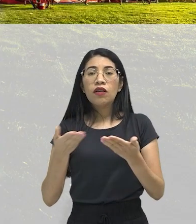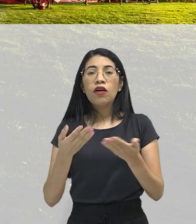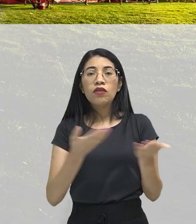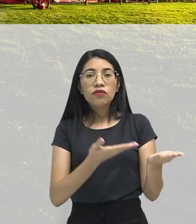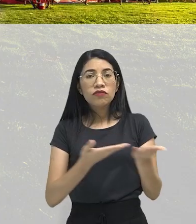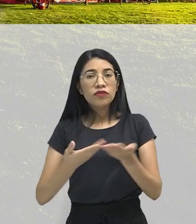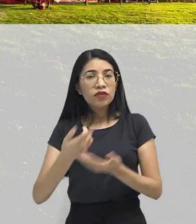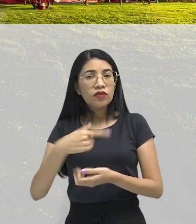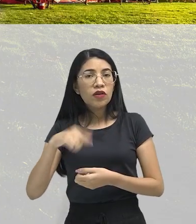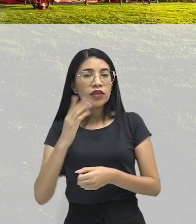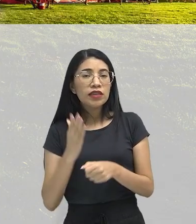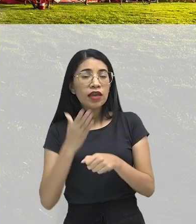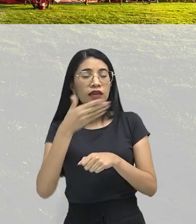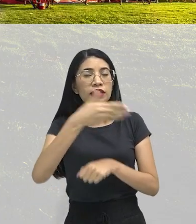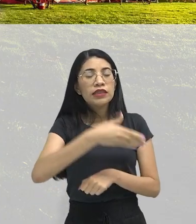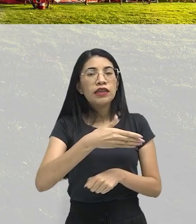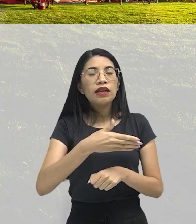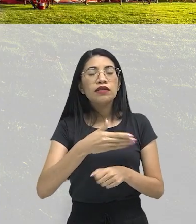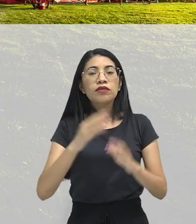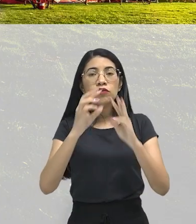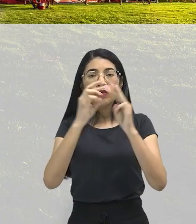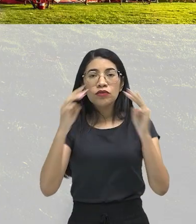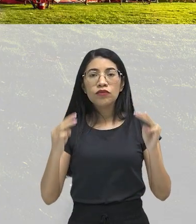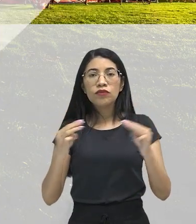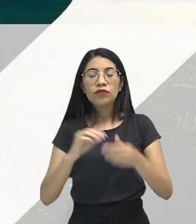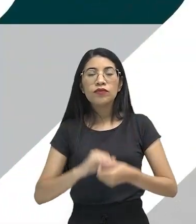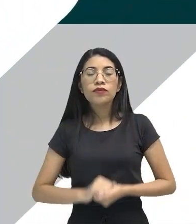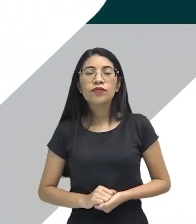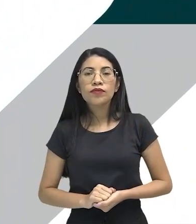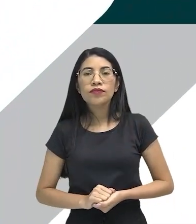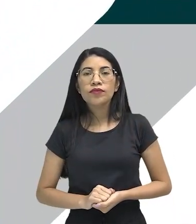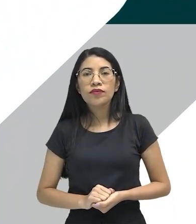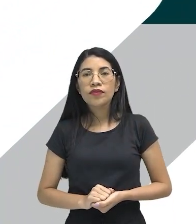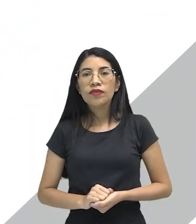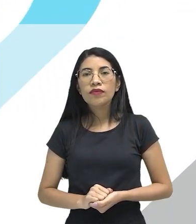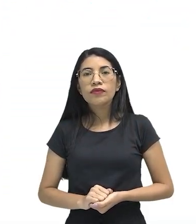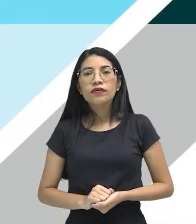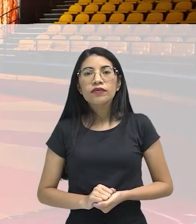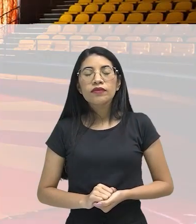convido vocês a entrarem comigo no circo. Vamos lá?